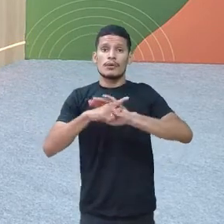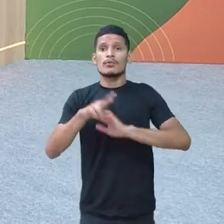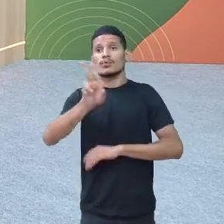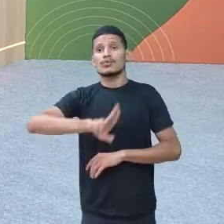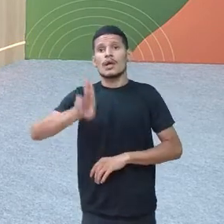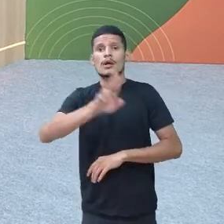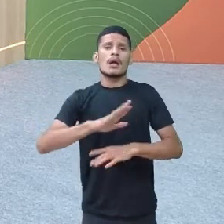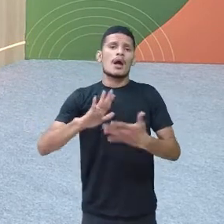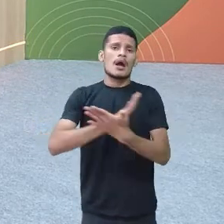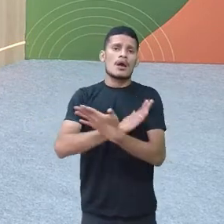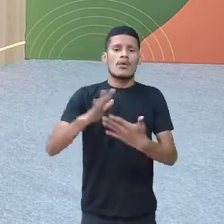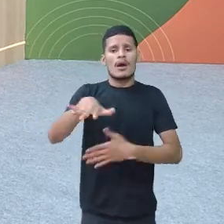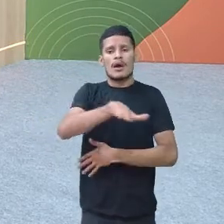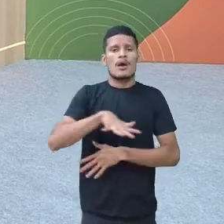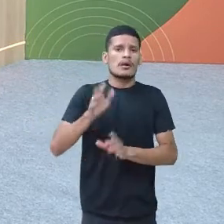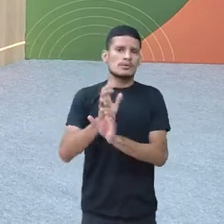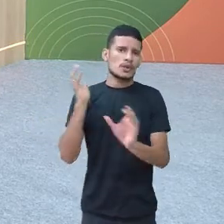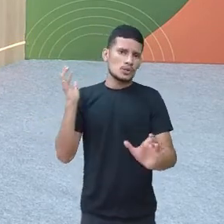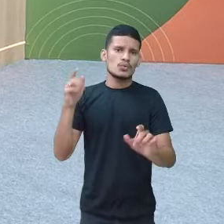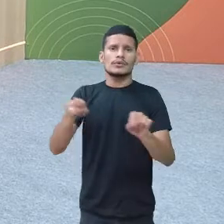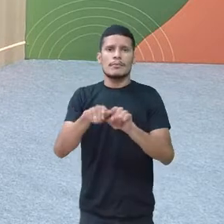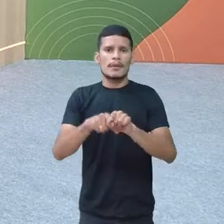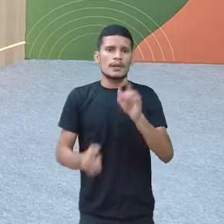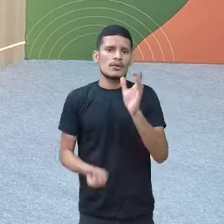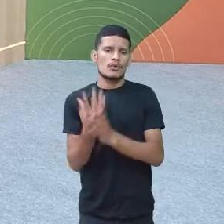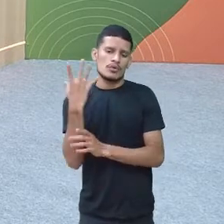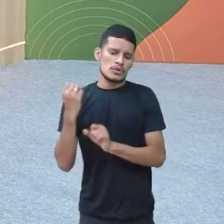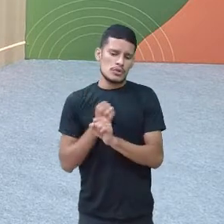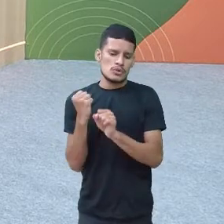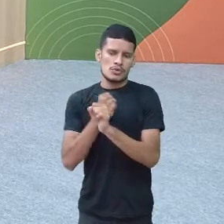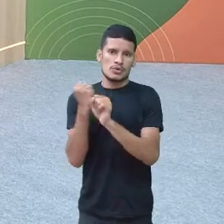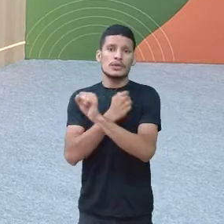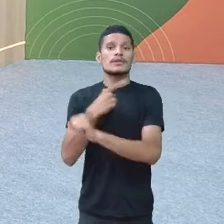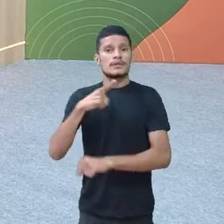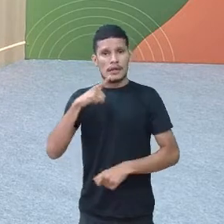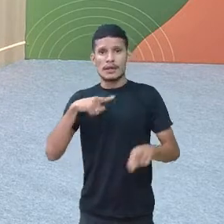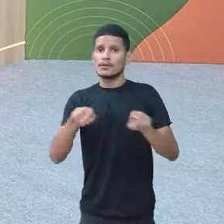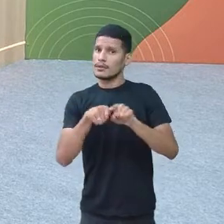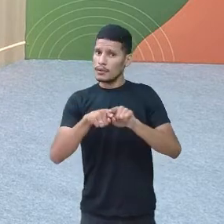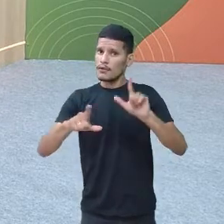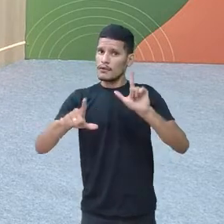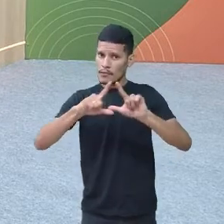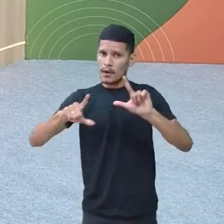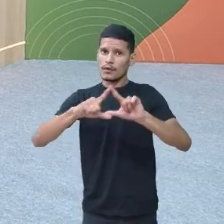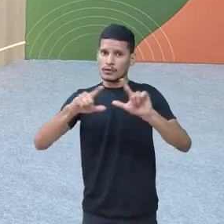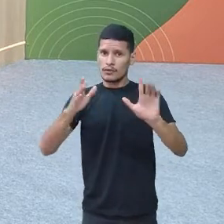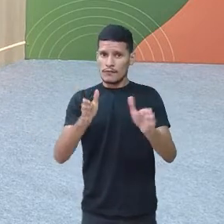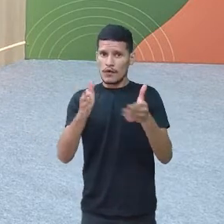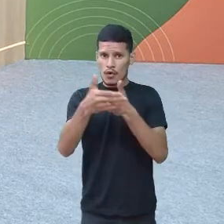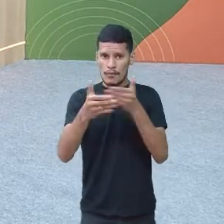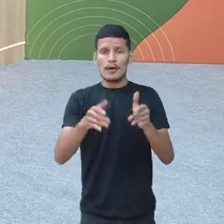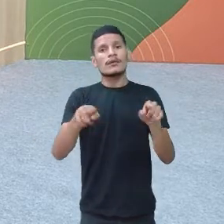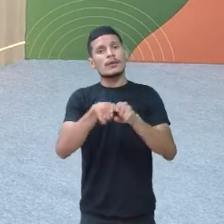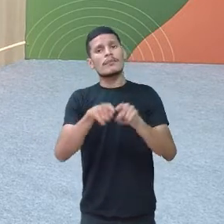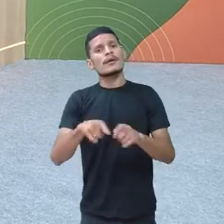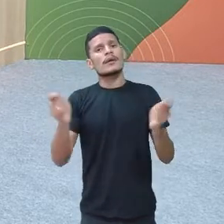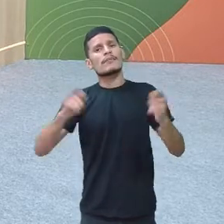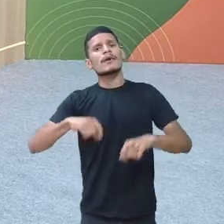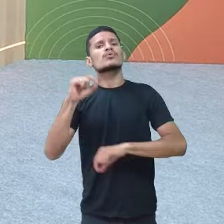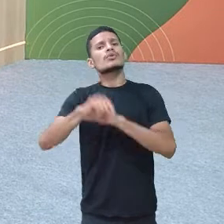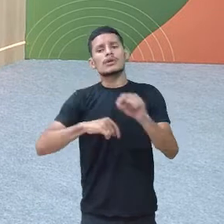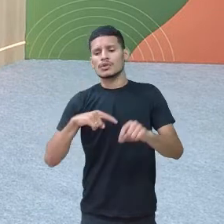na arquitetura, na construção hoje em dia, também tem esses formatos de triângulo, porque aí impossibilita que a gente tenha